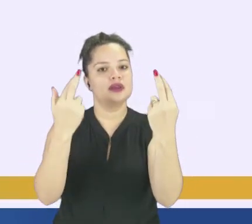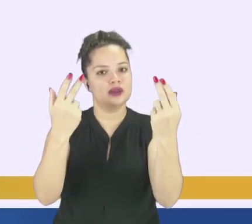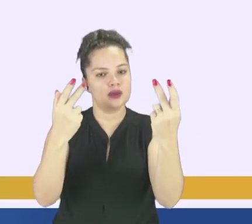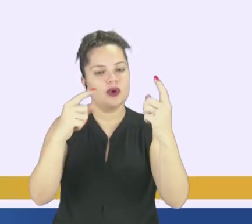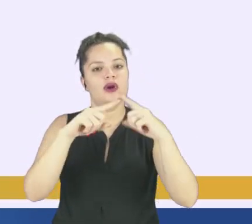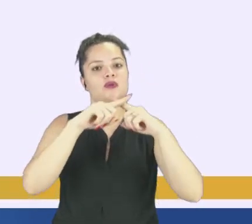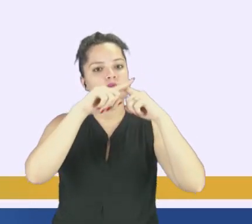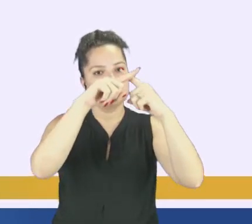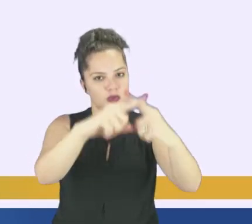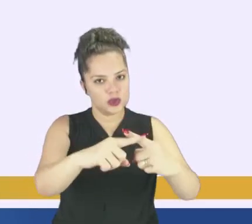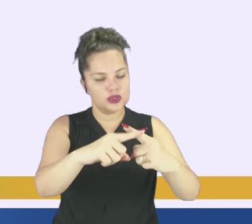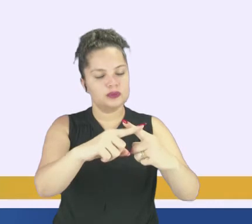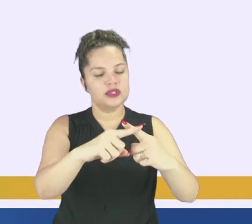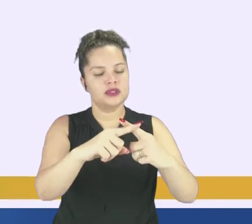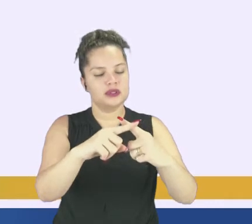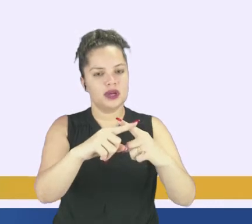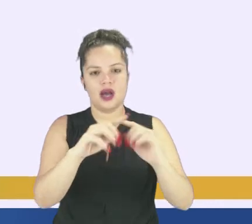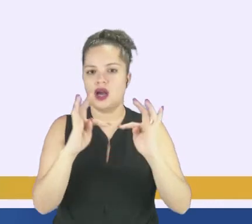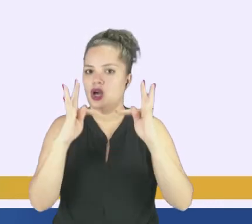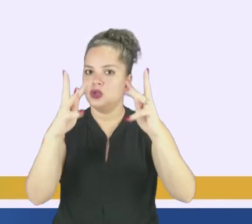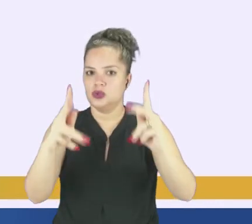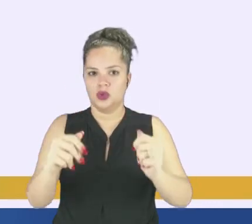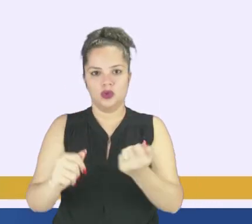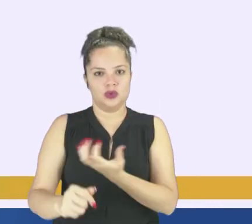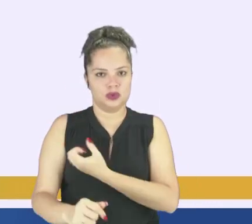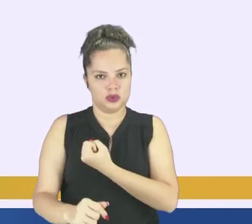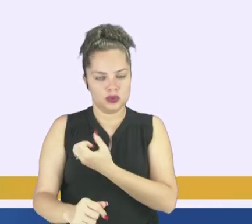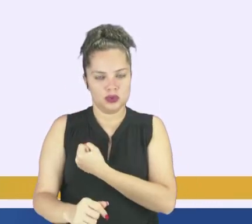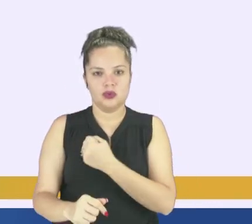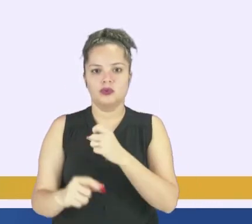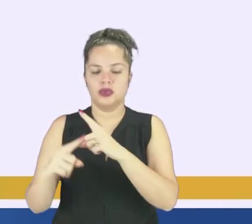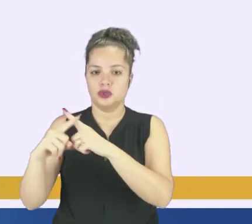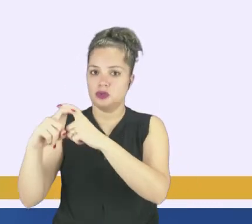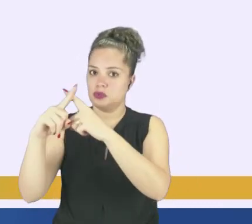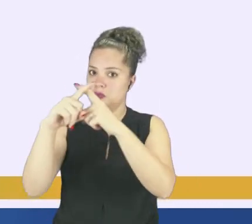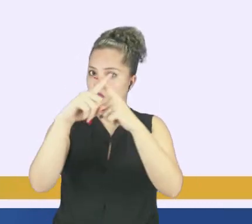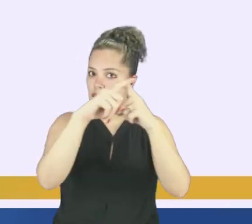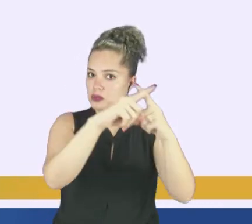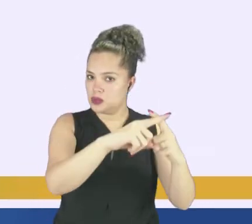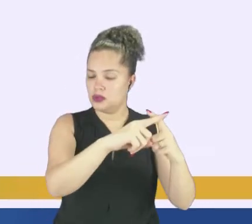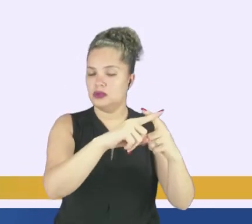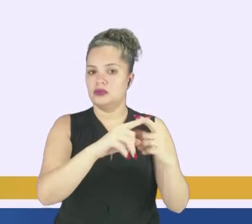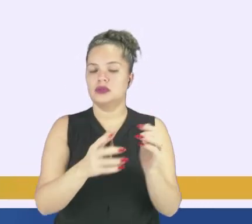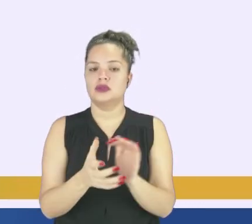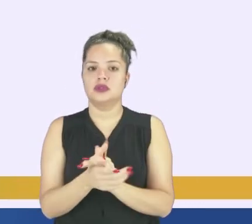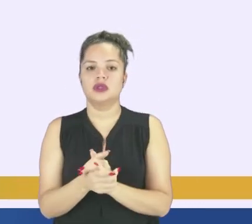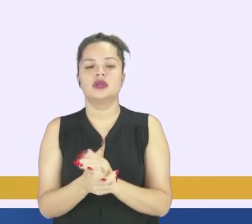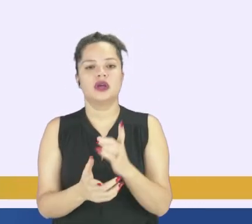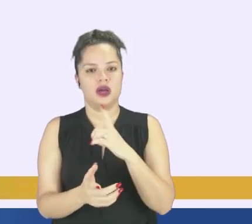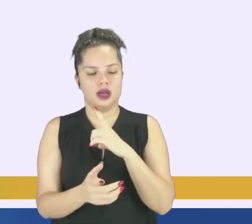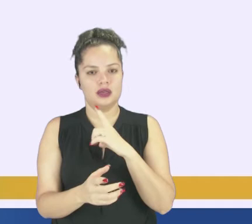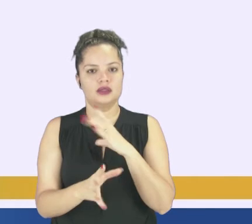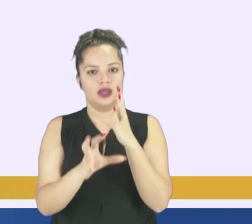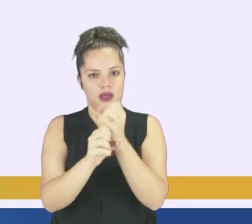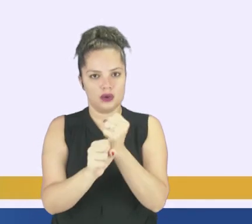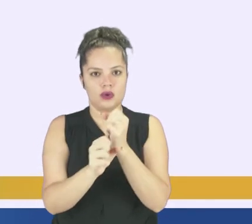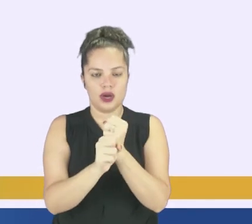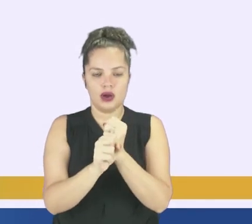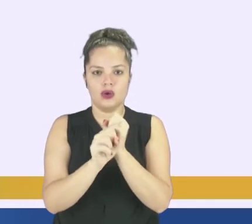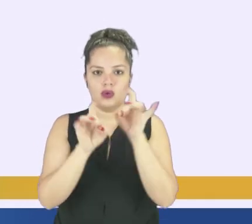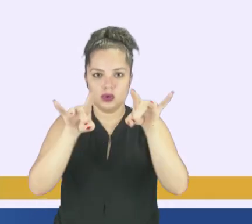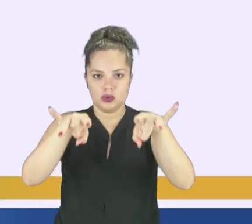multiplicar o c por todos os elementos do segundo polinômio. E aí vai ainda ter, de resto no final desse